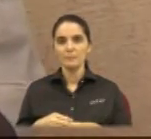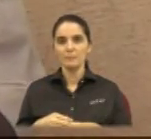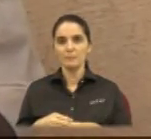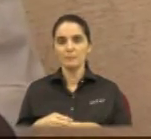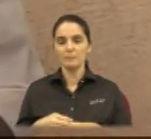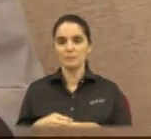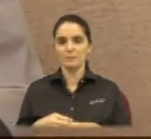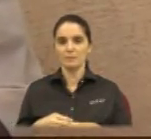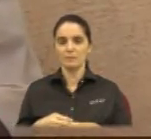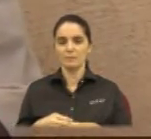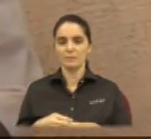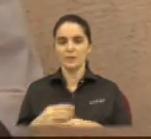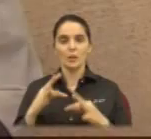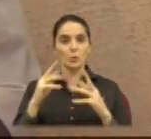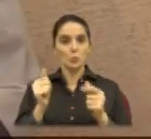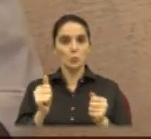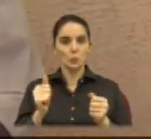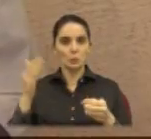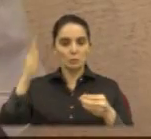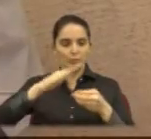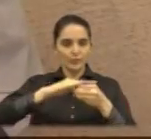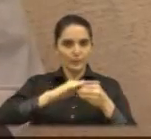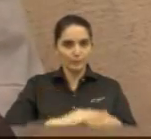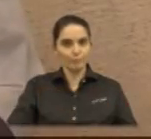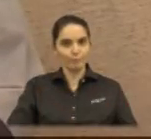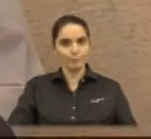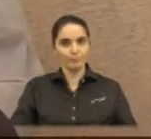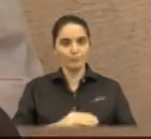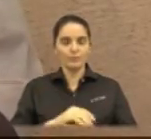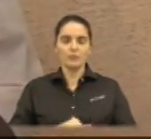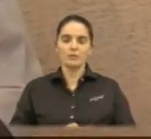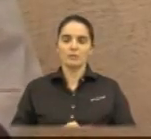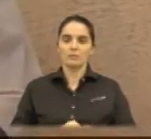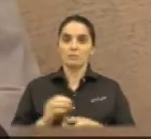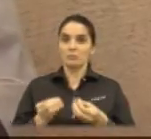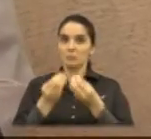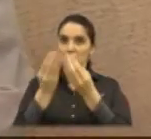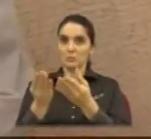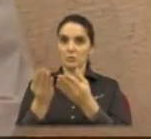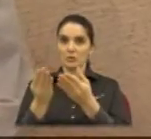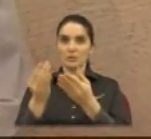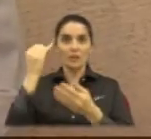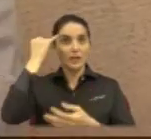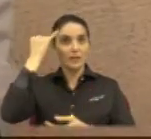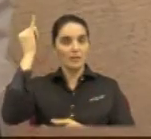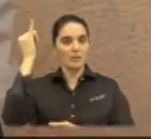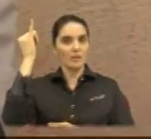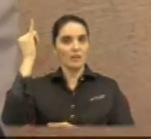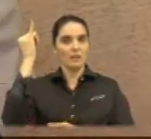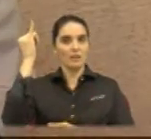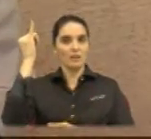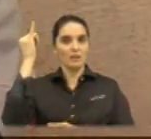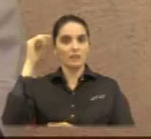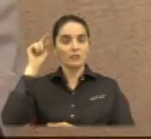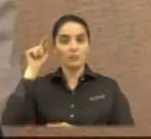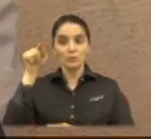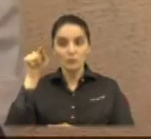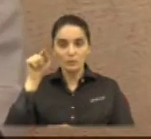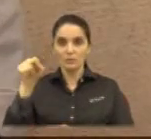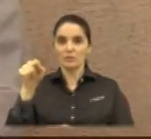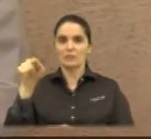que é de supressão de direitos, de liberdade, coloca na tua cabeça a ideia de que você